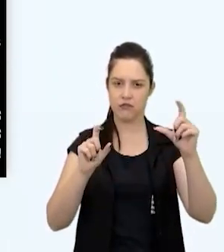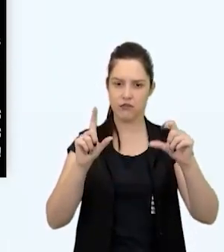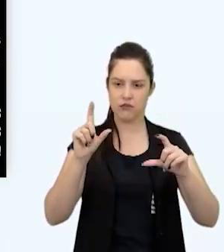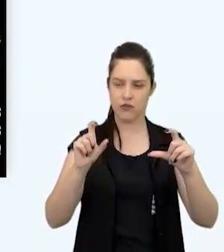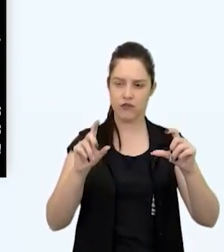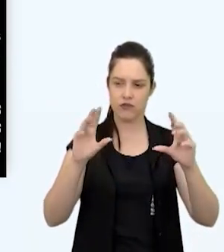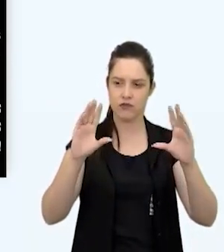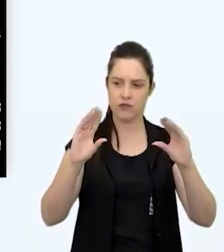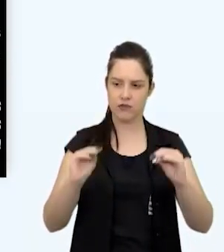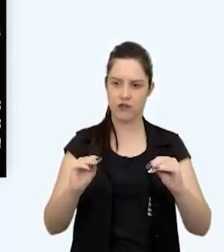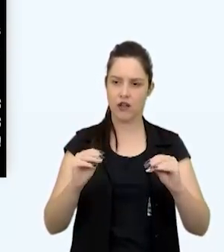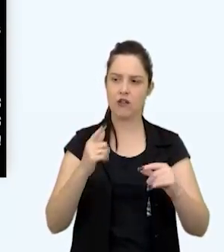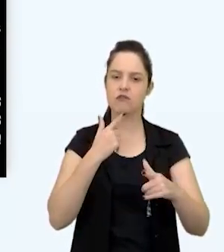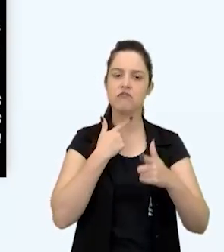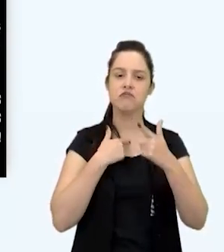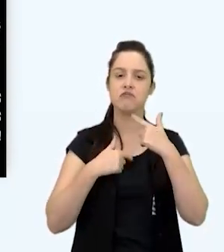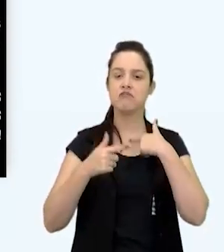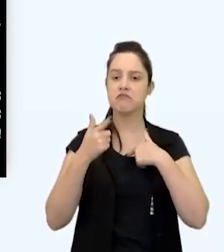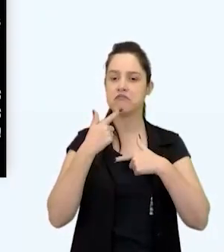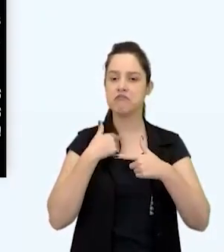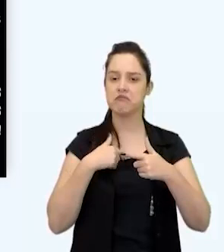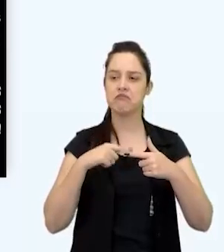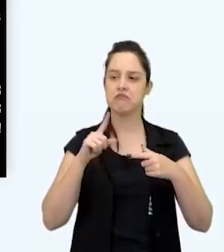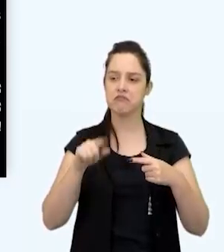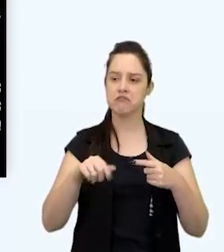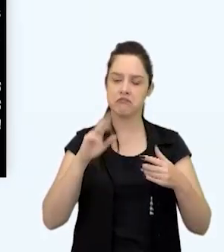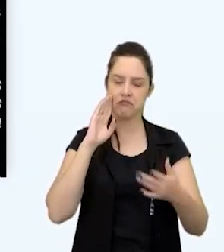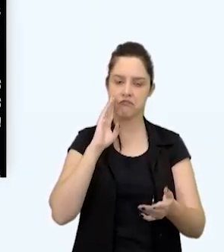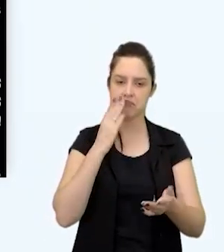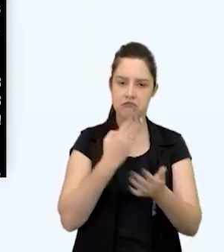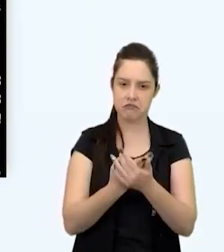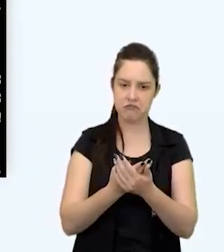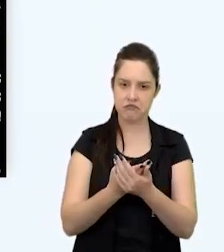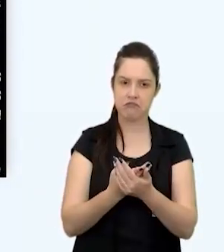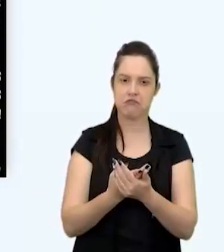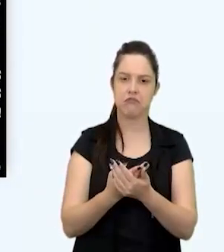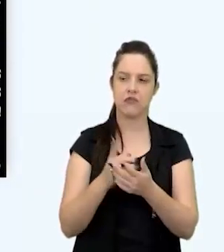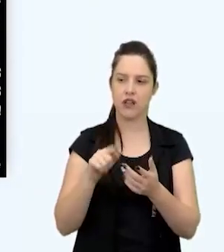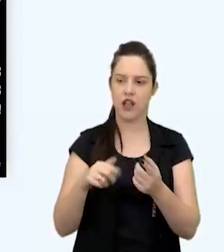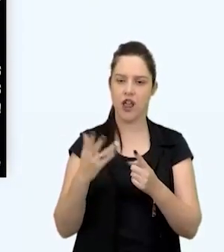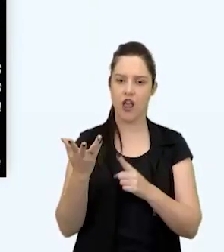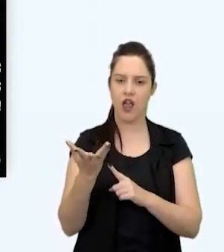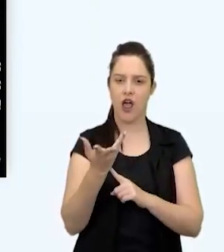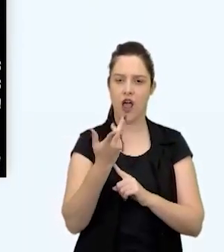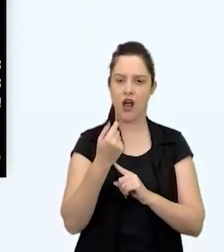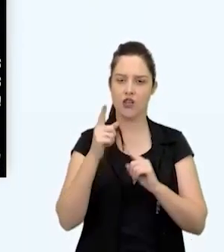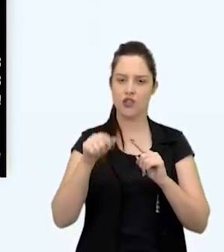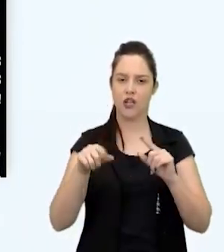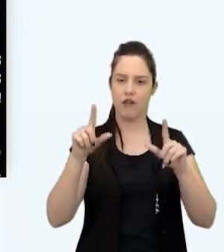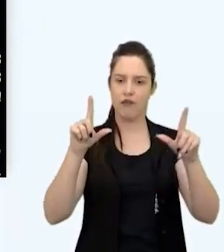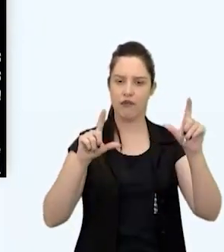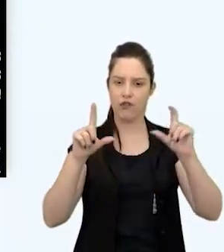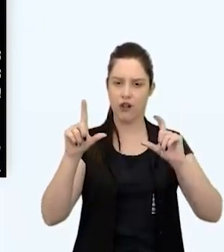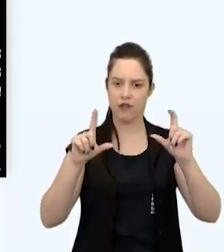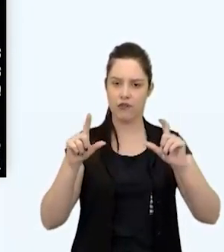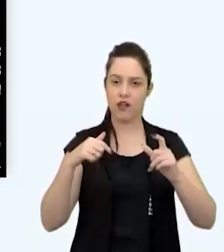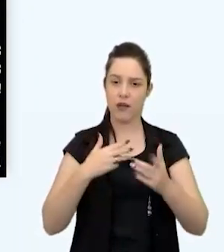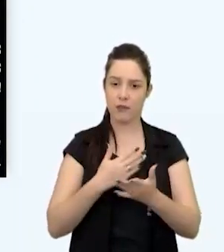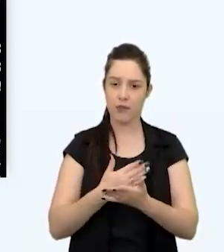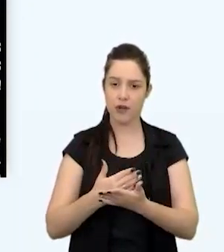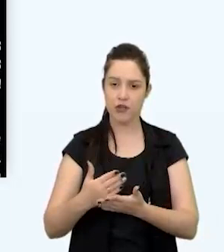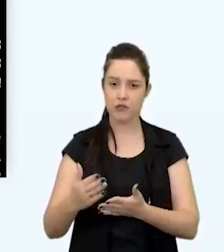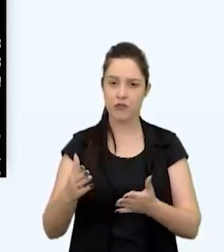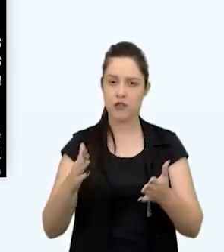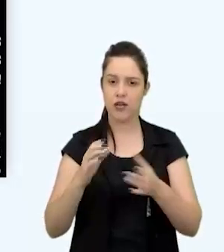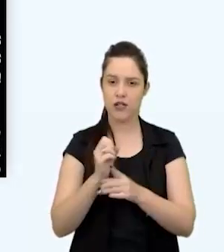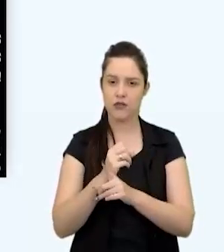dessa exatidão, eles acreditam nisso, os insensatos. A arte é fotografia. A partir desse momento, a